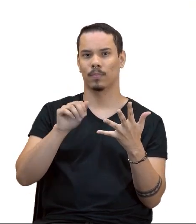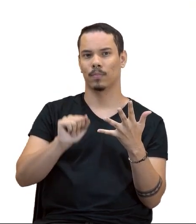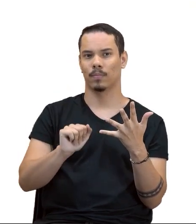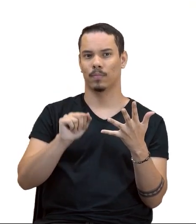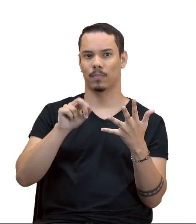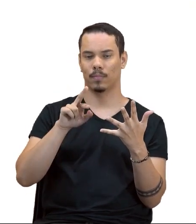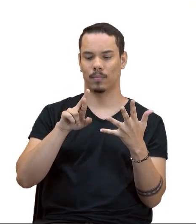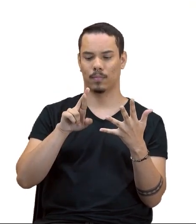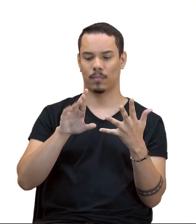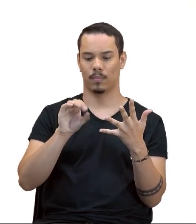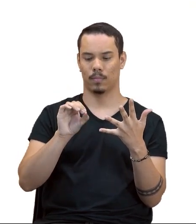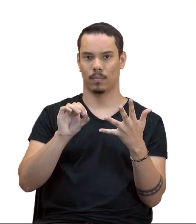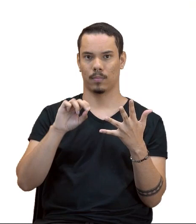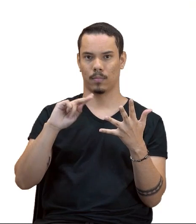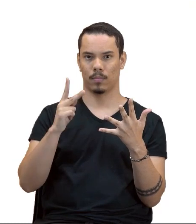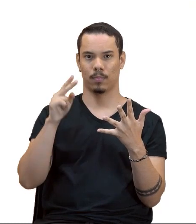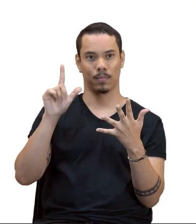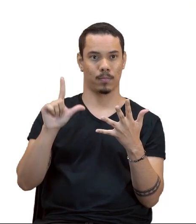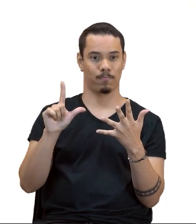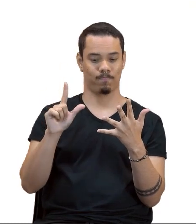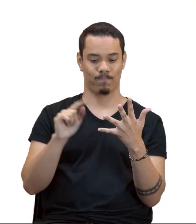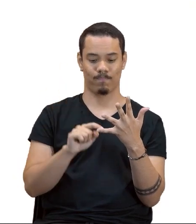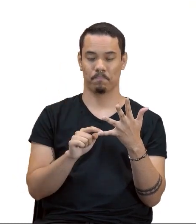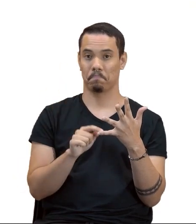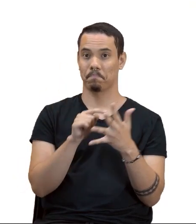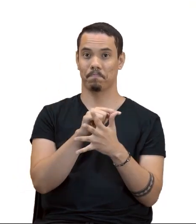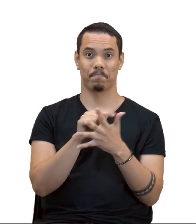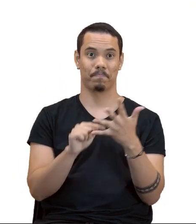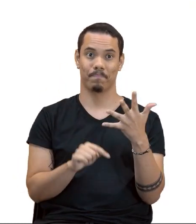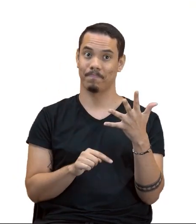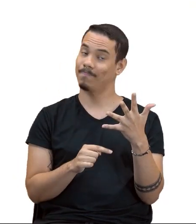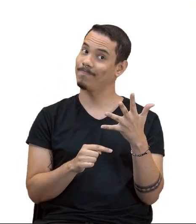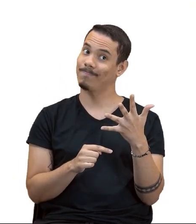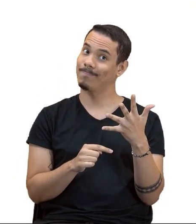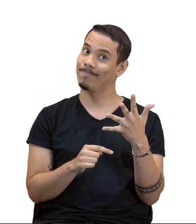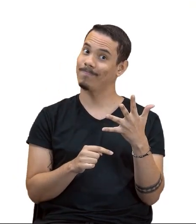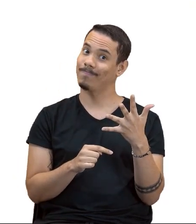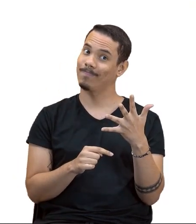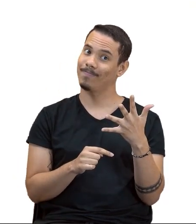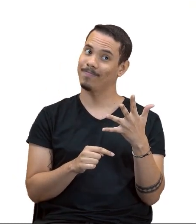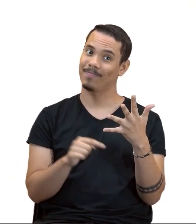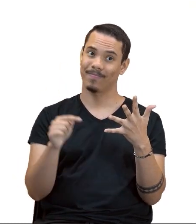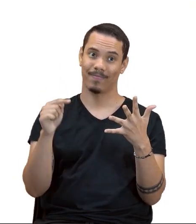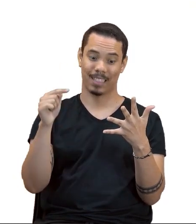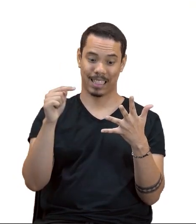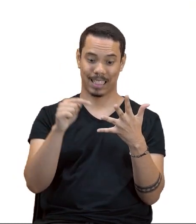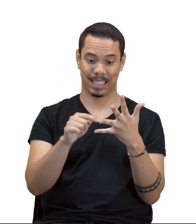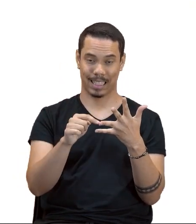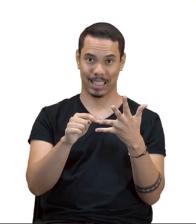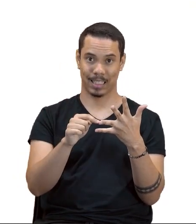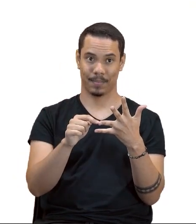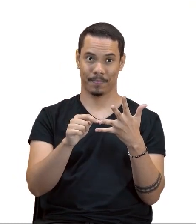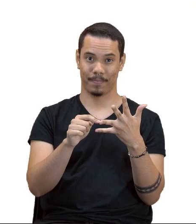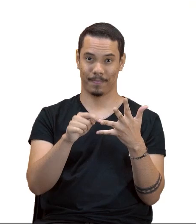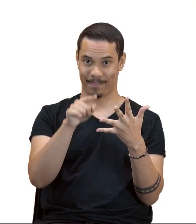E, PIC... É o seguinte, a letra D, nosso querido